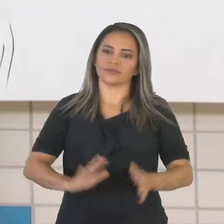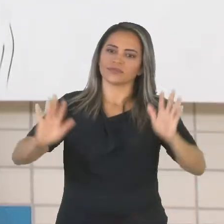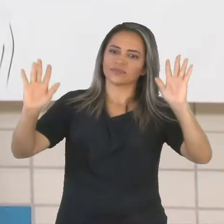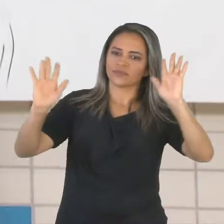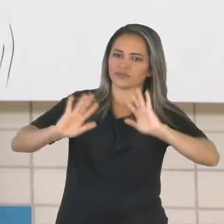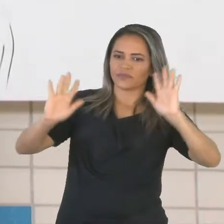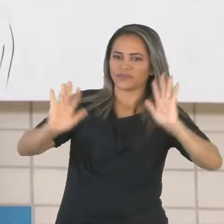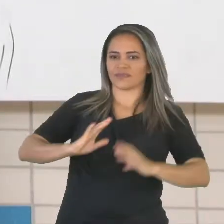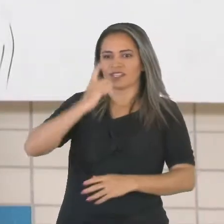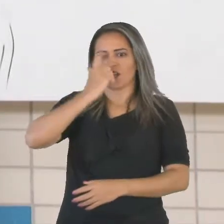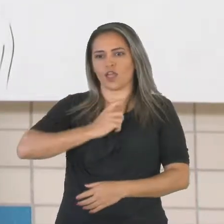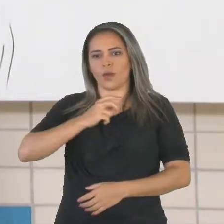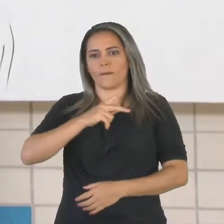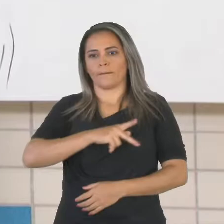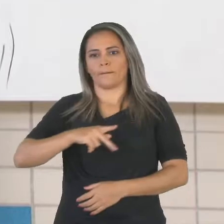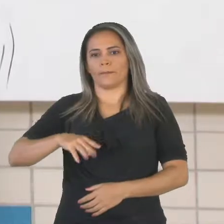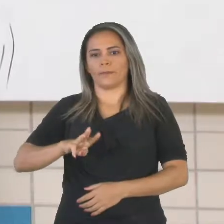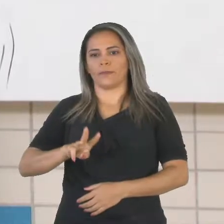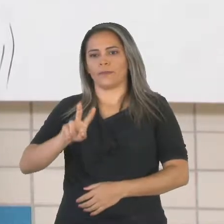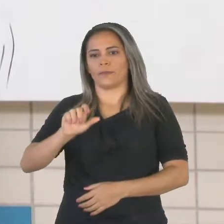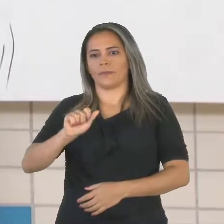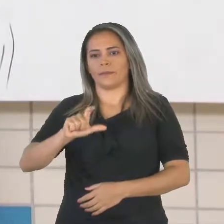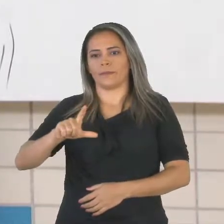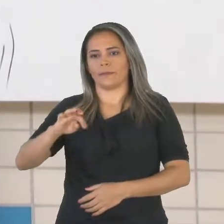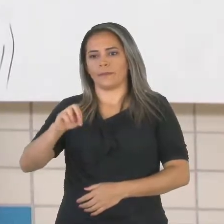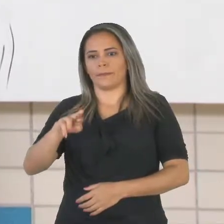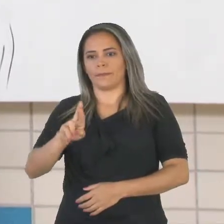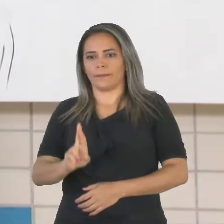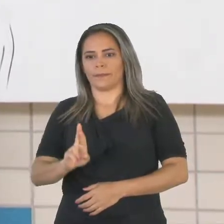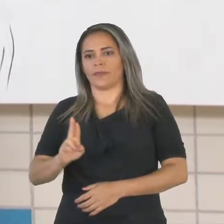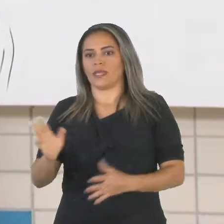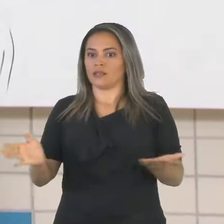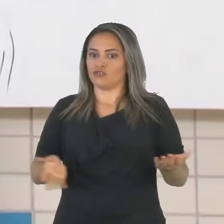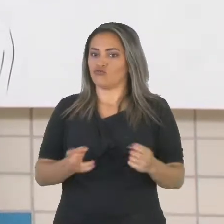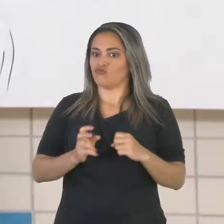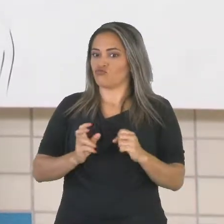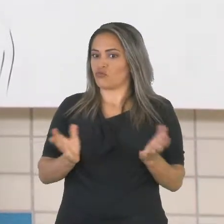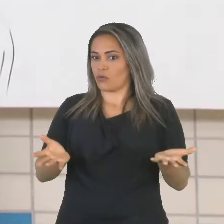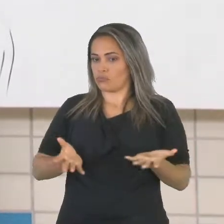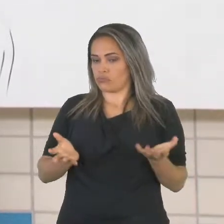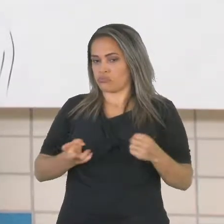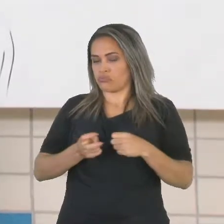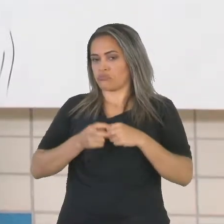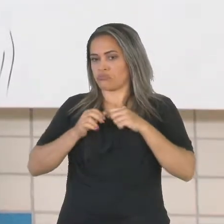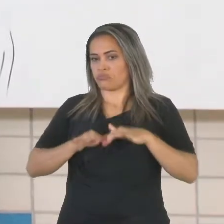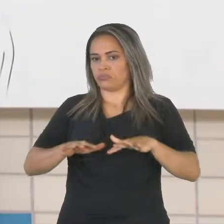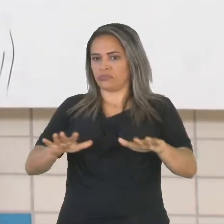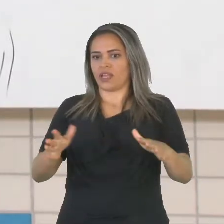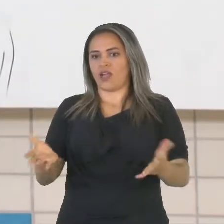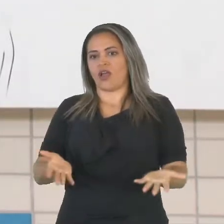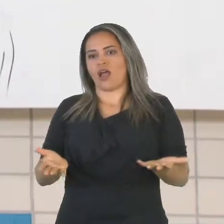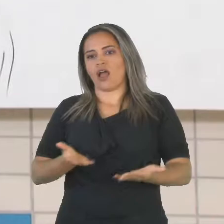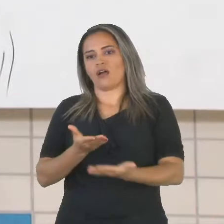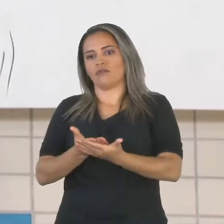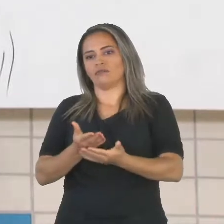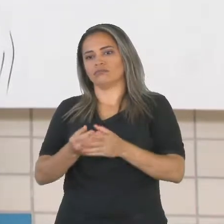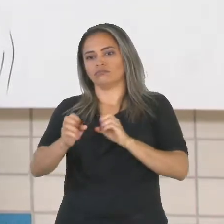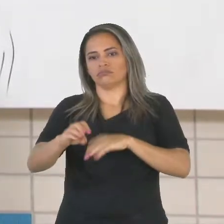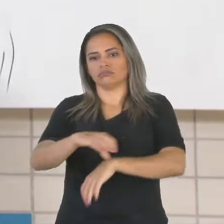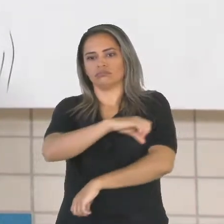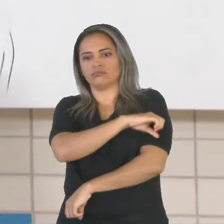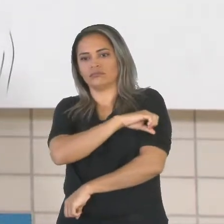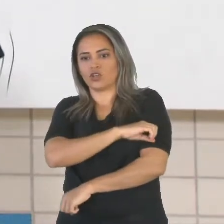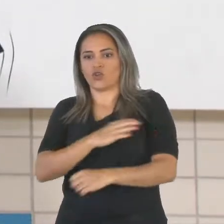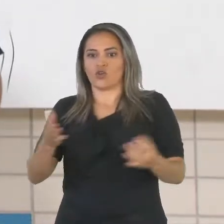equações, professor Walter Almeida de matemática, nessa pandemia estivemos com as aulas para o 9º ano. Hoje nós vamos começar